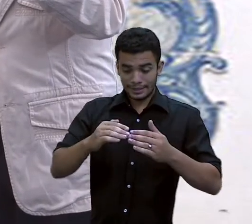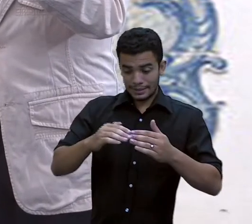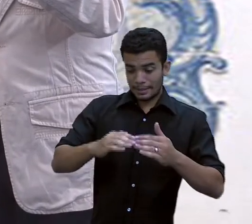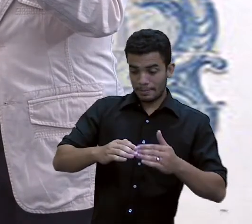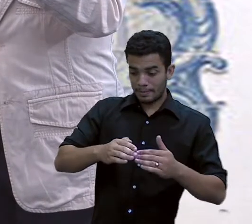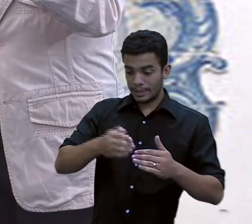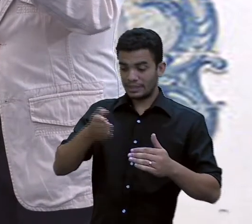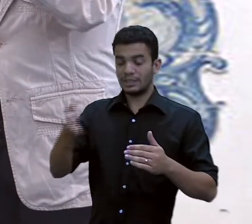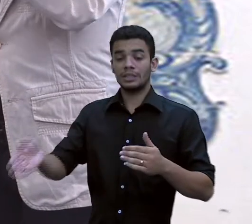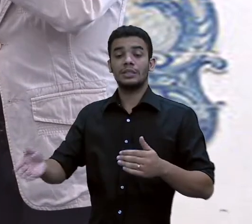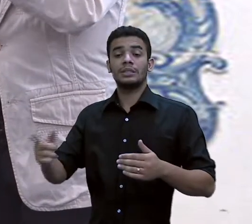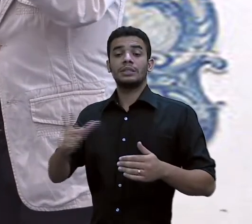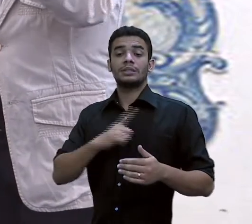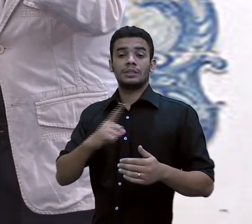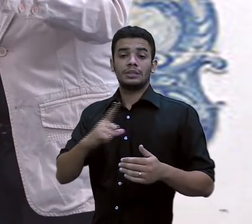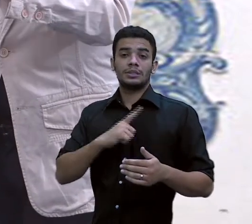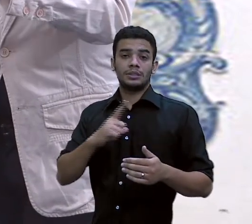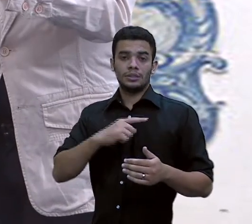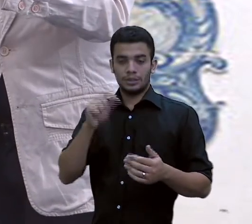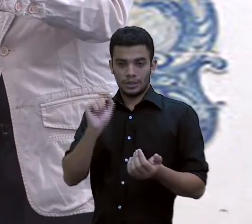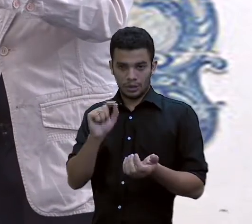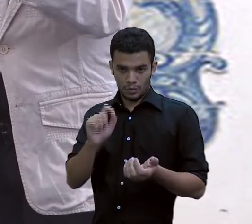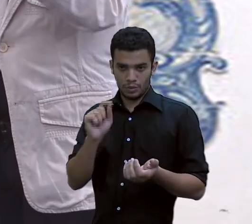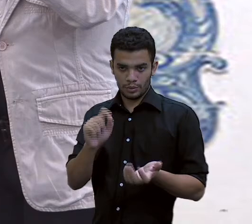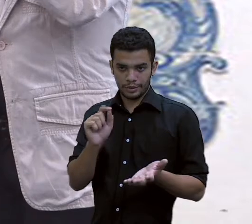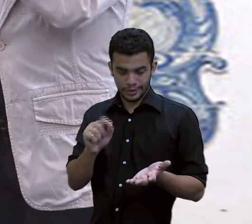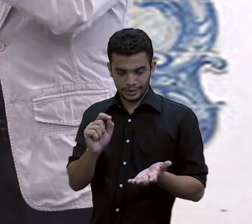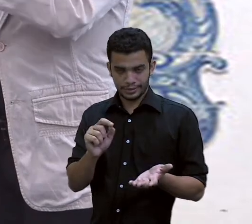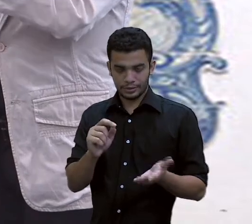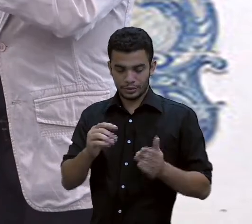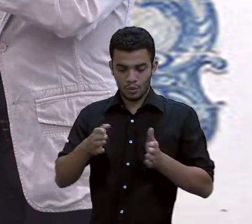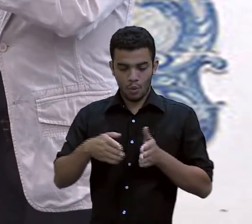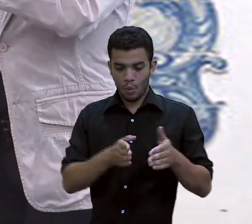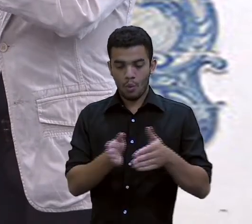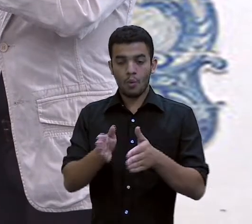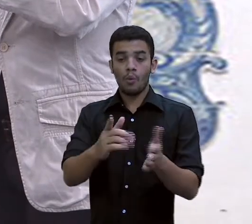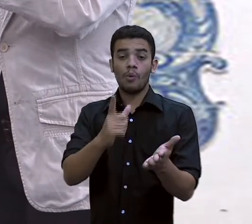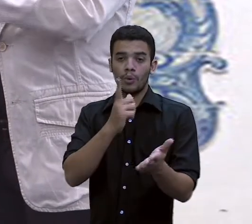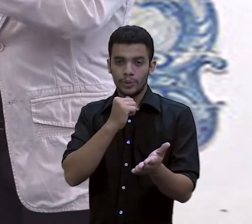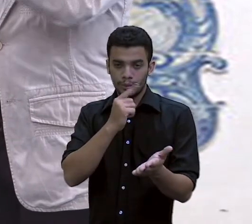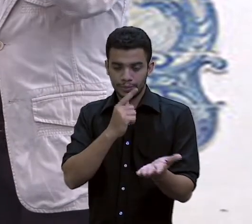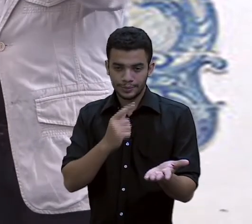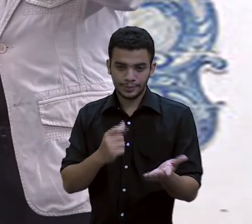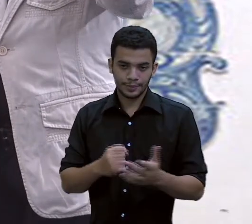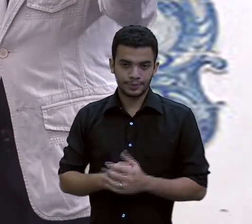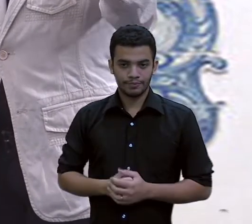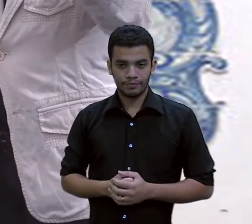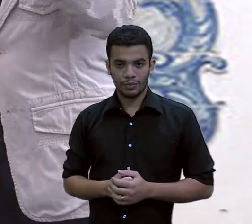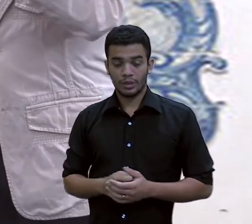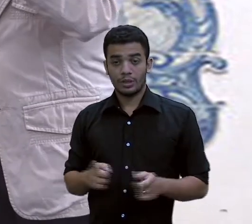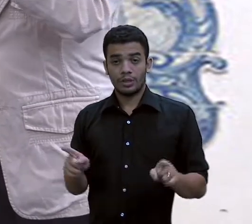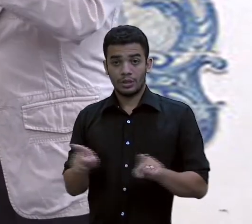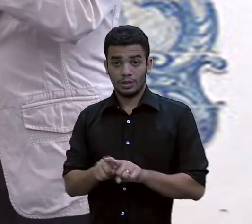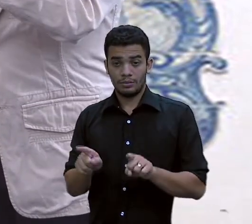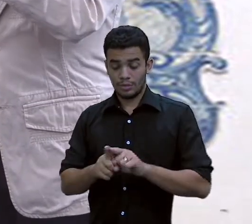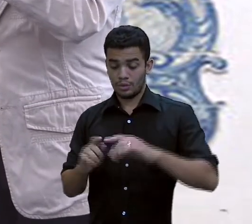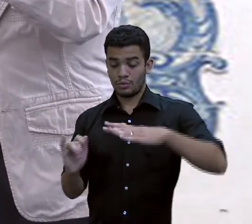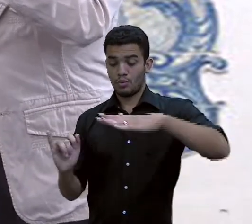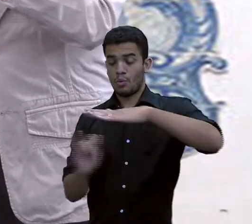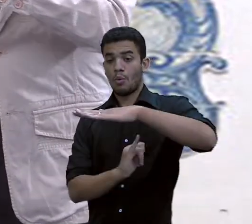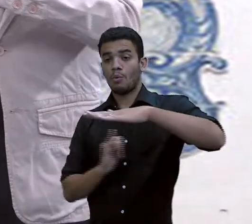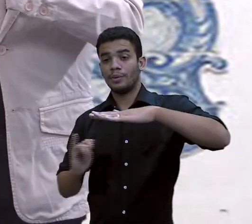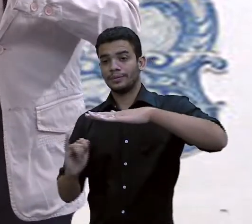frente esse estuário, esse local onde eles queriam fundar Sacramento, tinha uma ilha onde